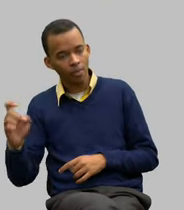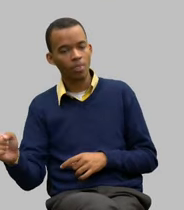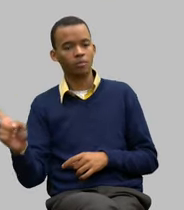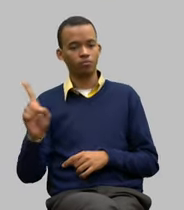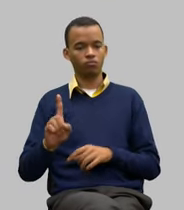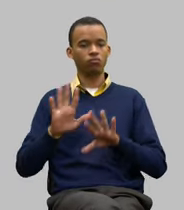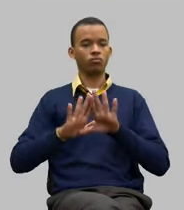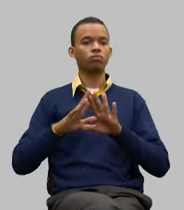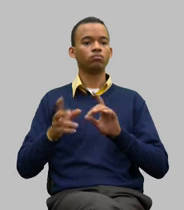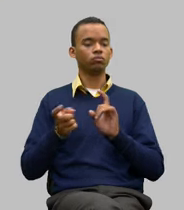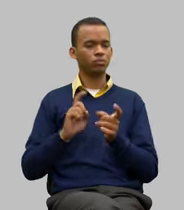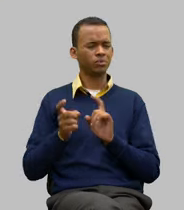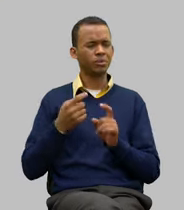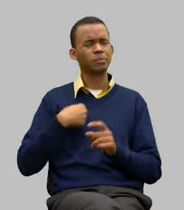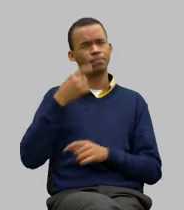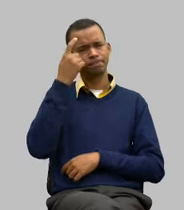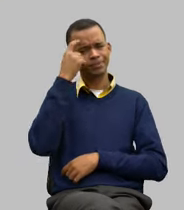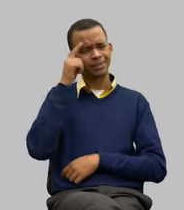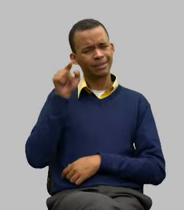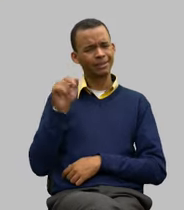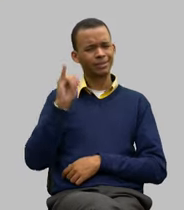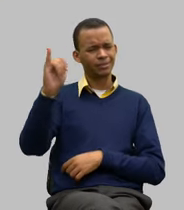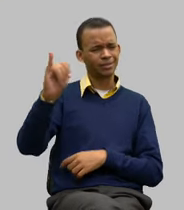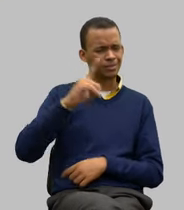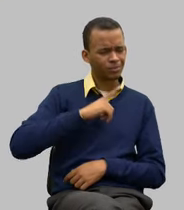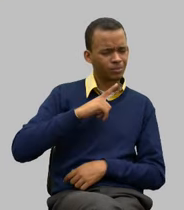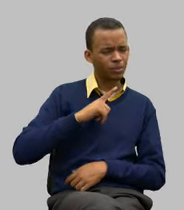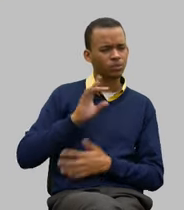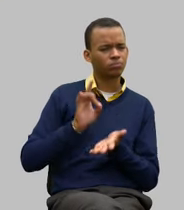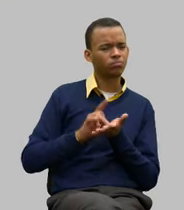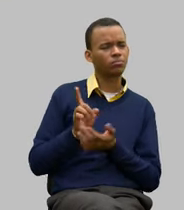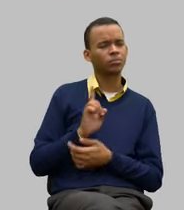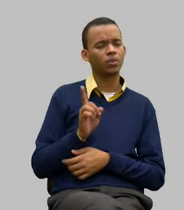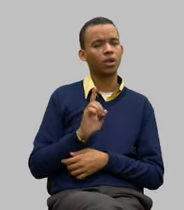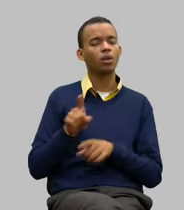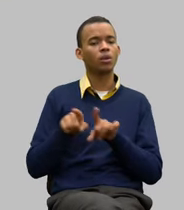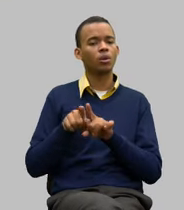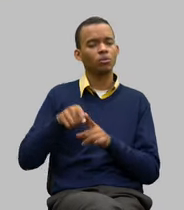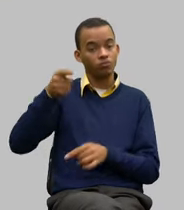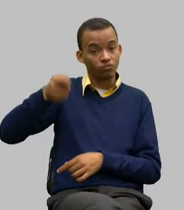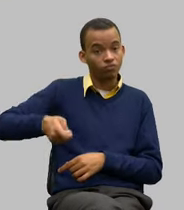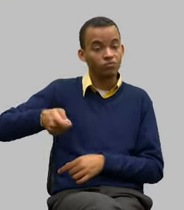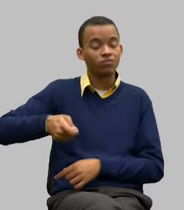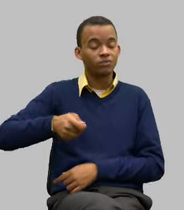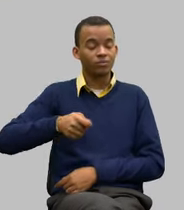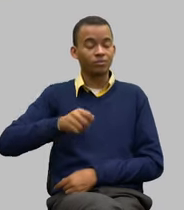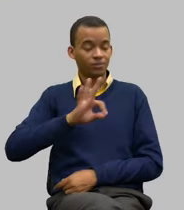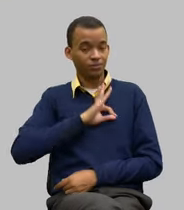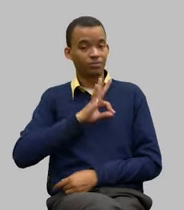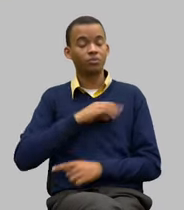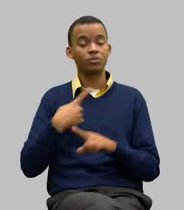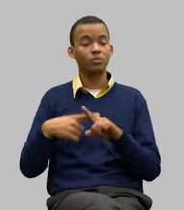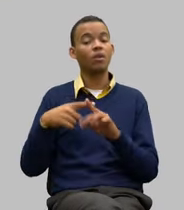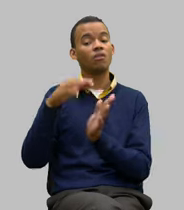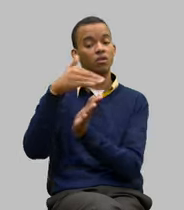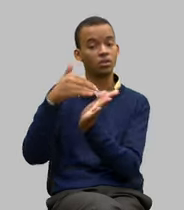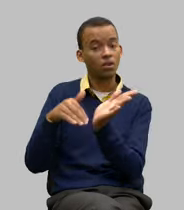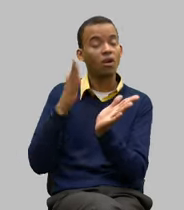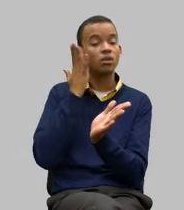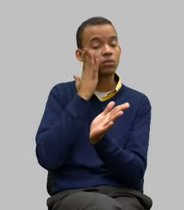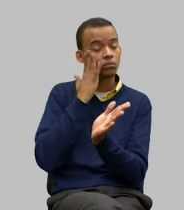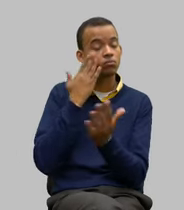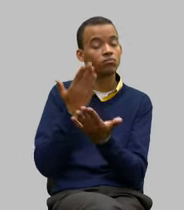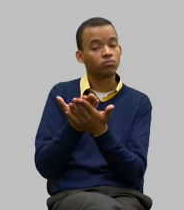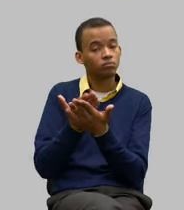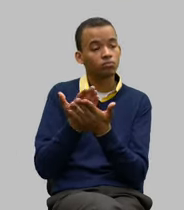disso Será que o poder de polícia é o o secretário que conhece tanto da matéria que que que